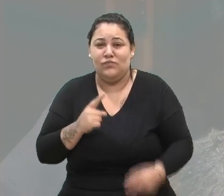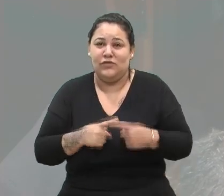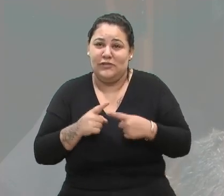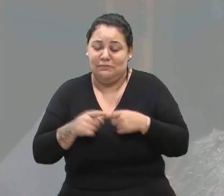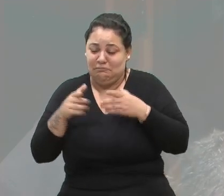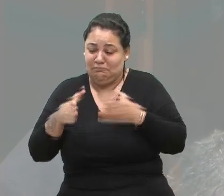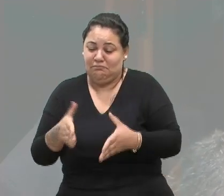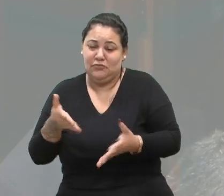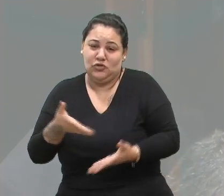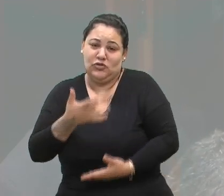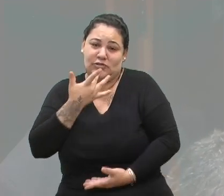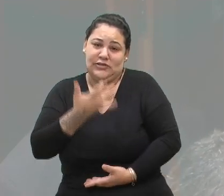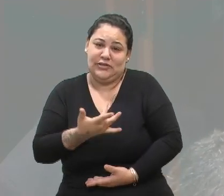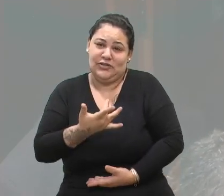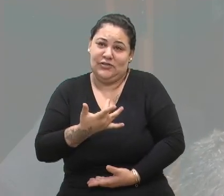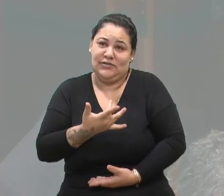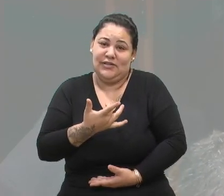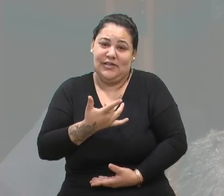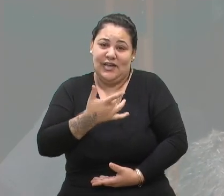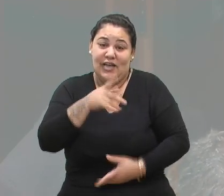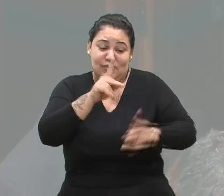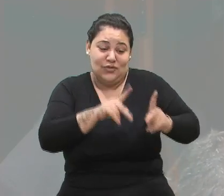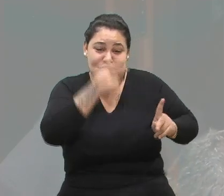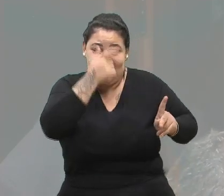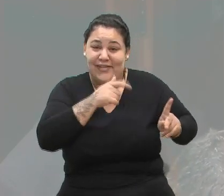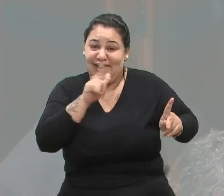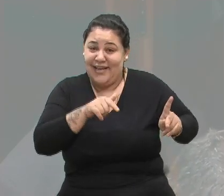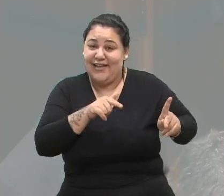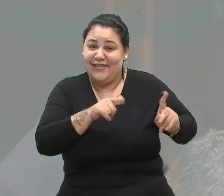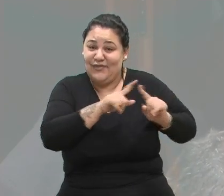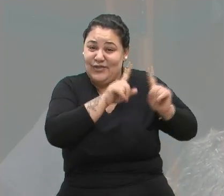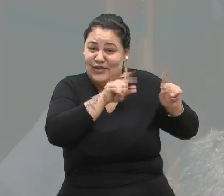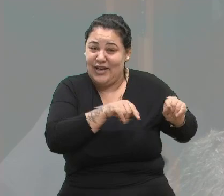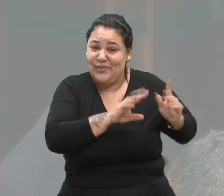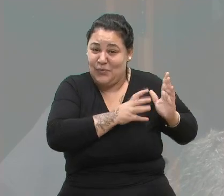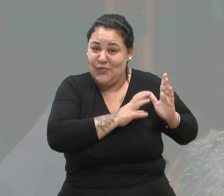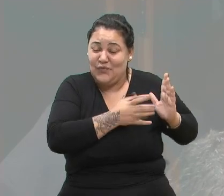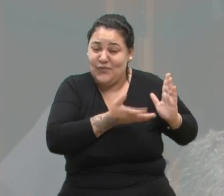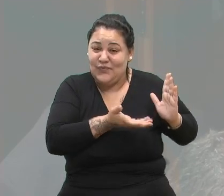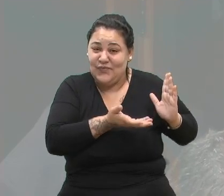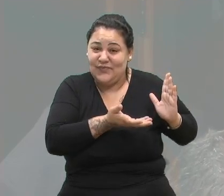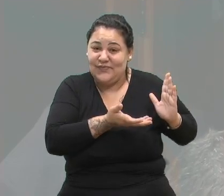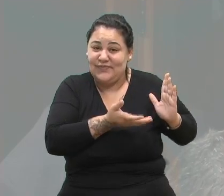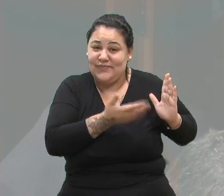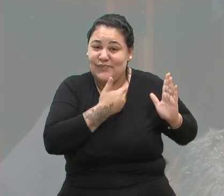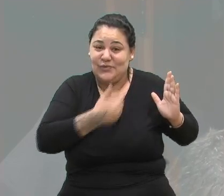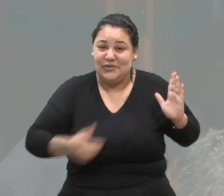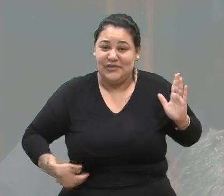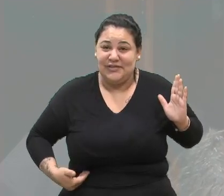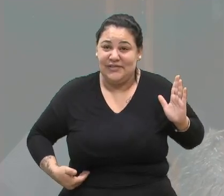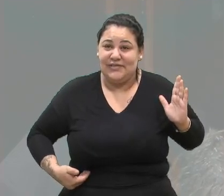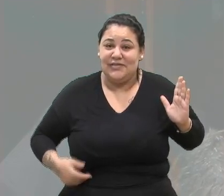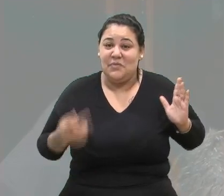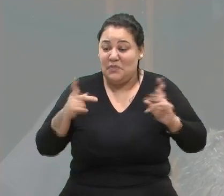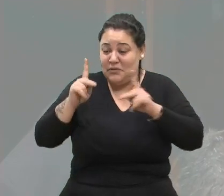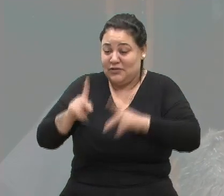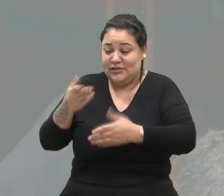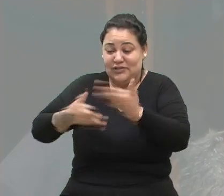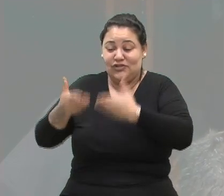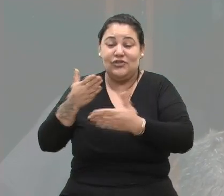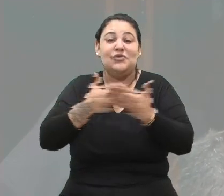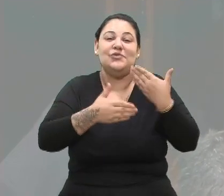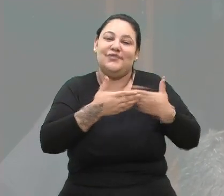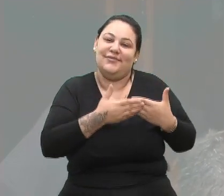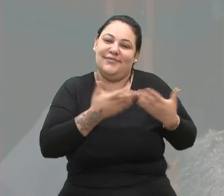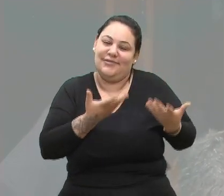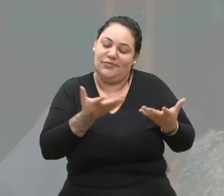Pedro Dalla Santa como fosse funcionário público. E o Pedro Dalla Santa não era funcionário público. Ele é uma pessoa que atendia a todos, então quero